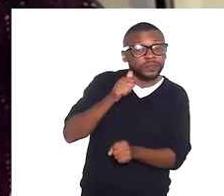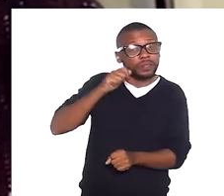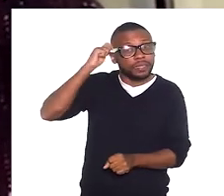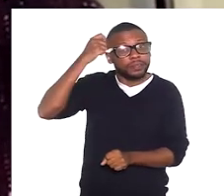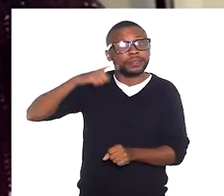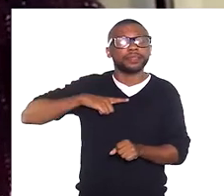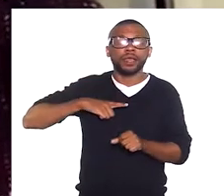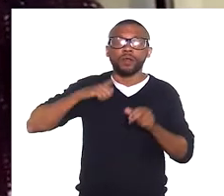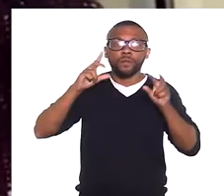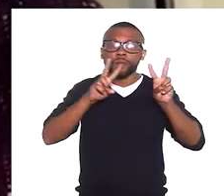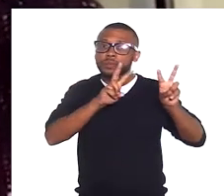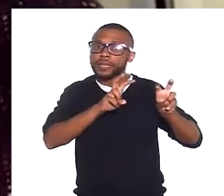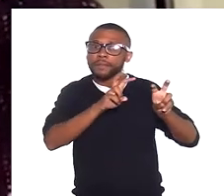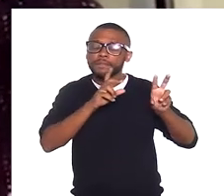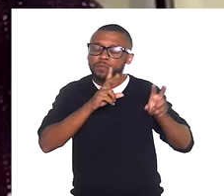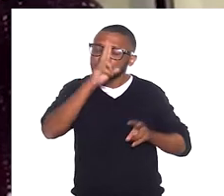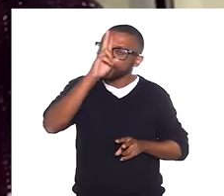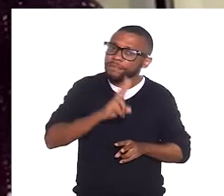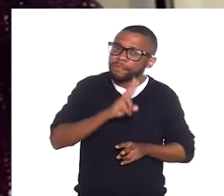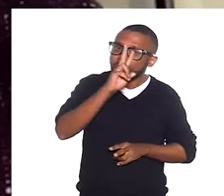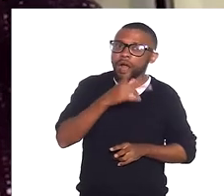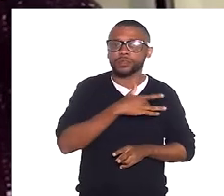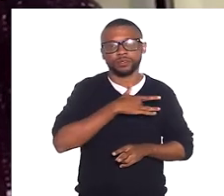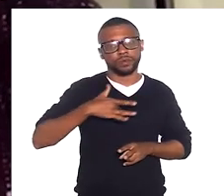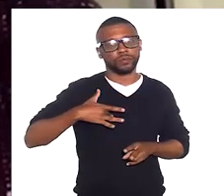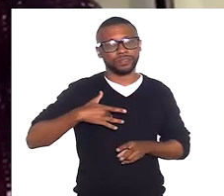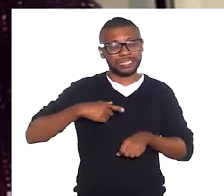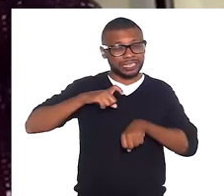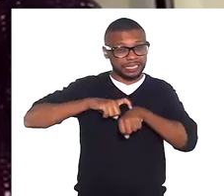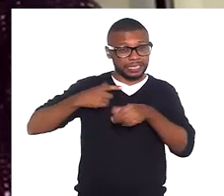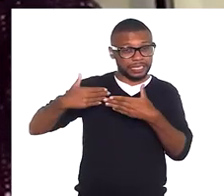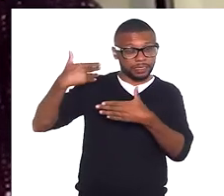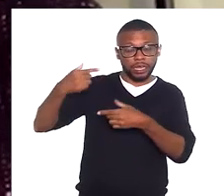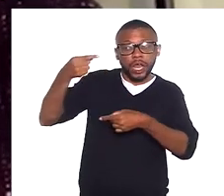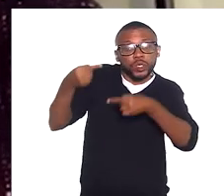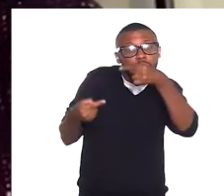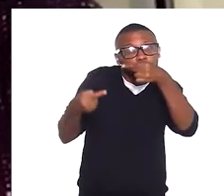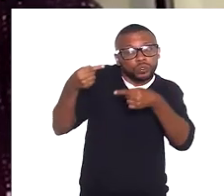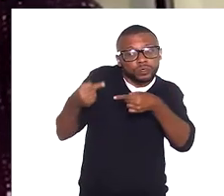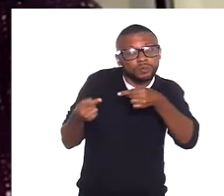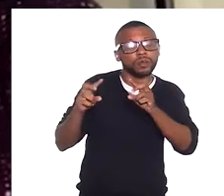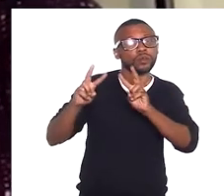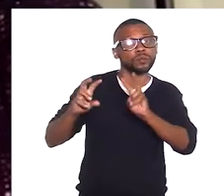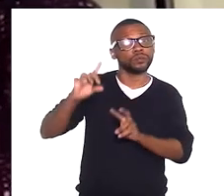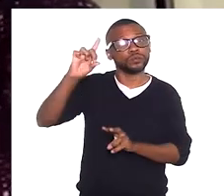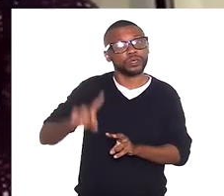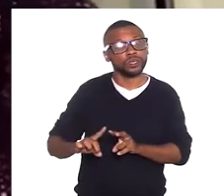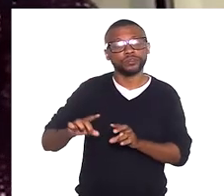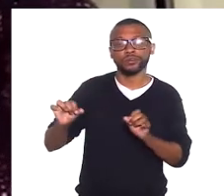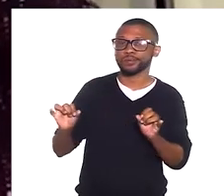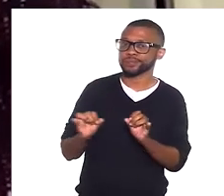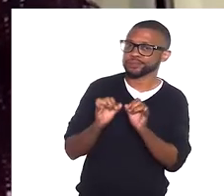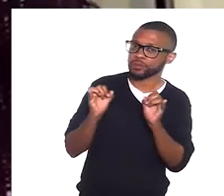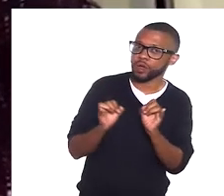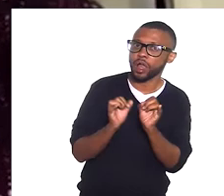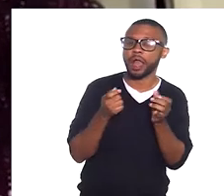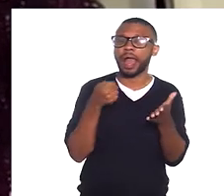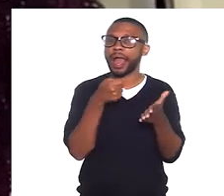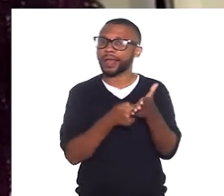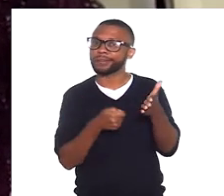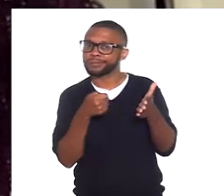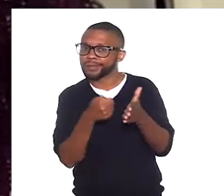historicamente, têm uma pauta muito forte com a questão da saúde. E naquele momento se discutia muito a questão dos direitos sexuais